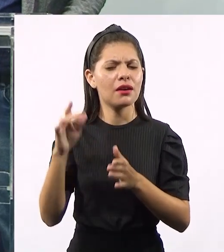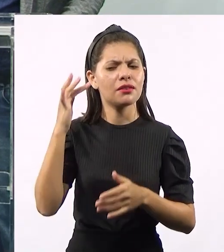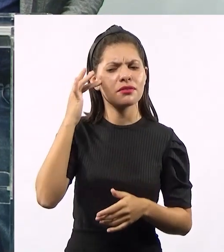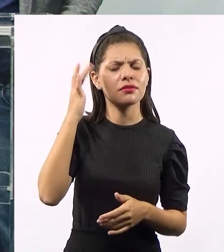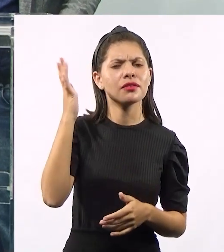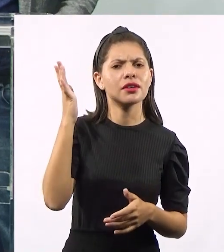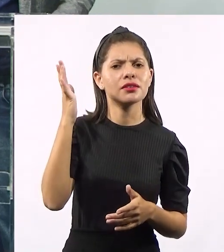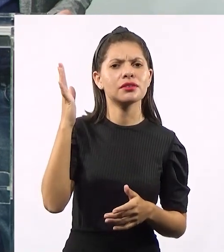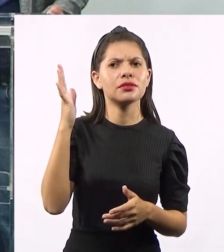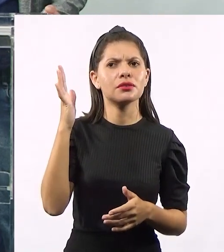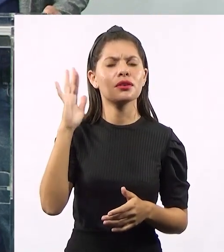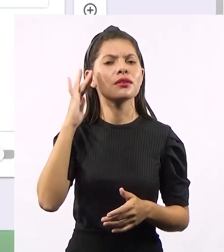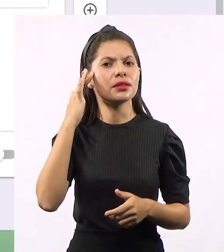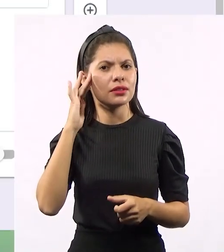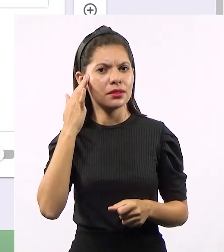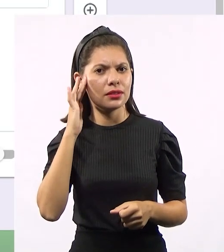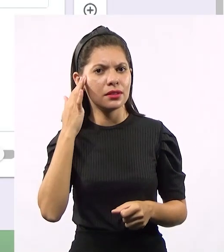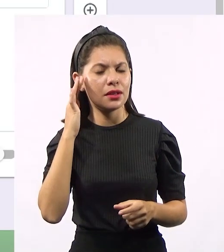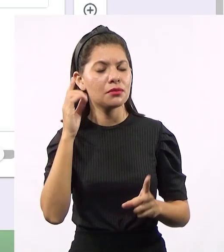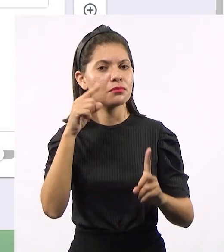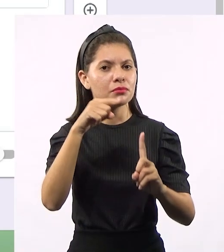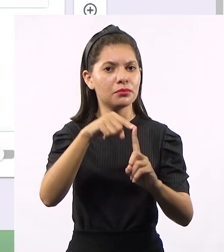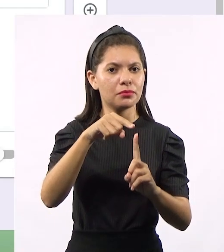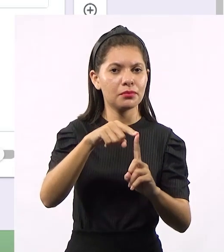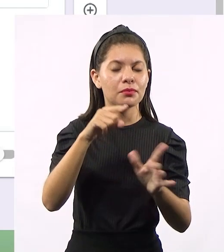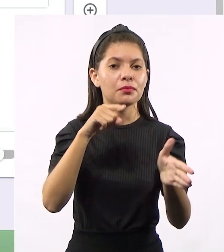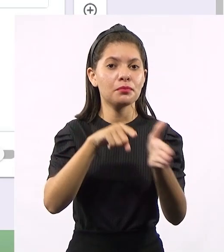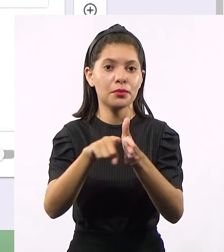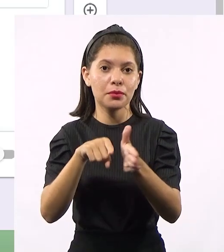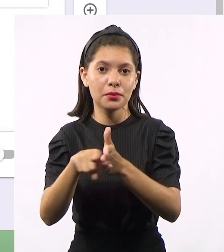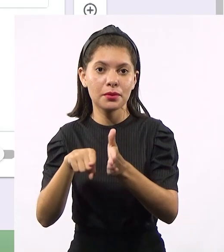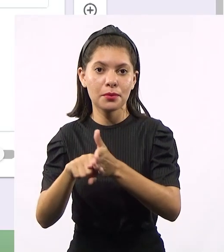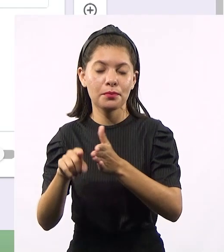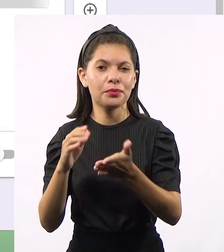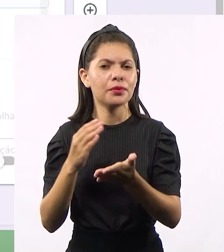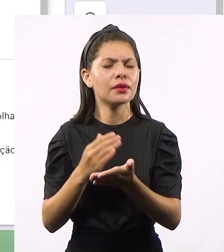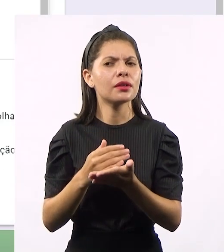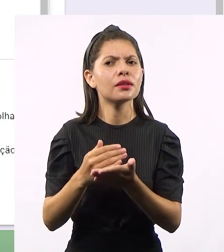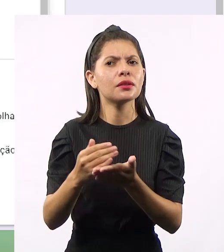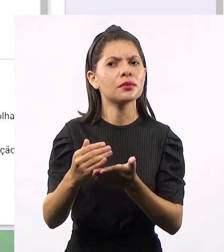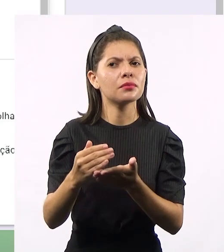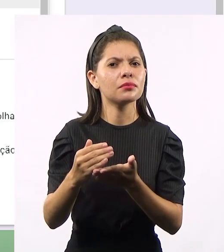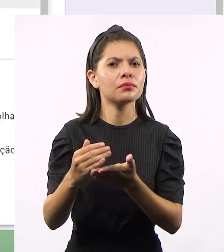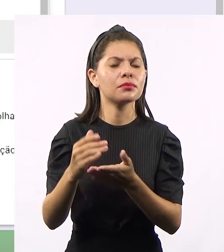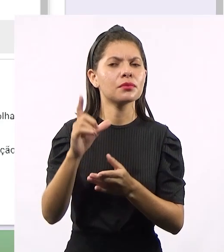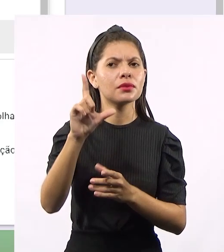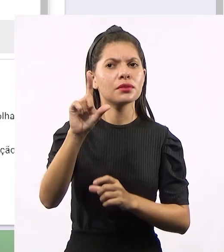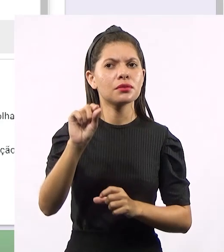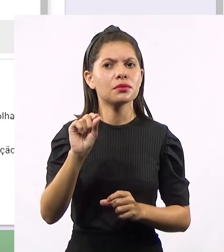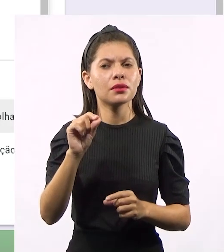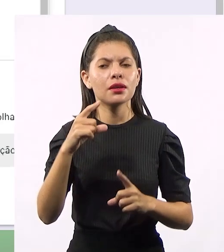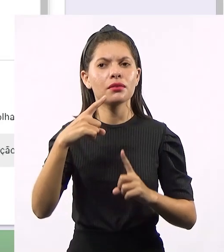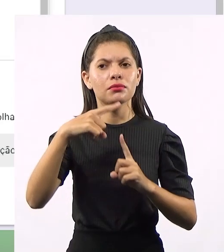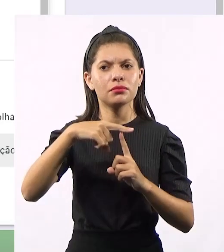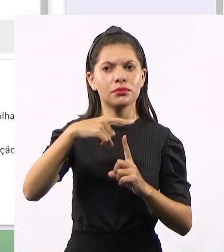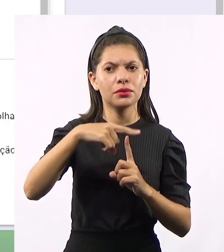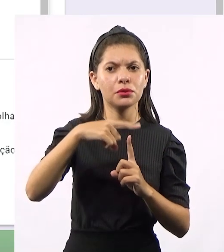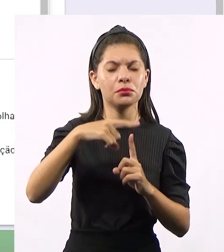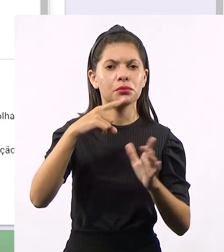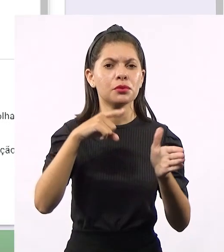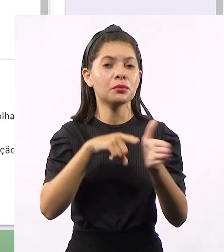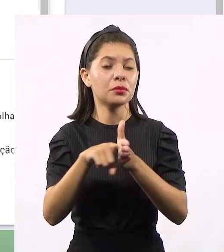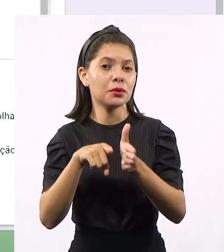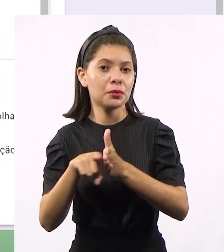o objetivo da pergunta. E aí, na sequência, você vai escolher o tipo de pergunta. Como já mencionado, eu